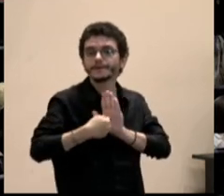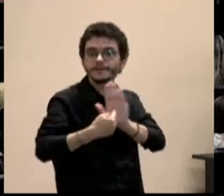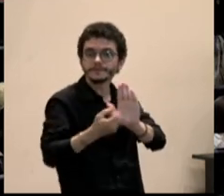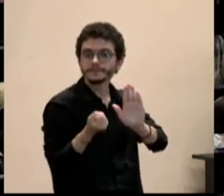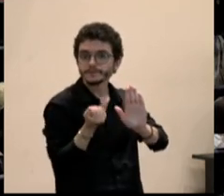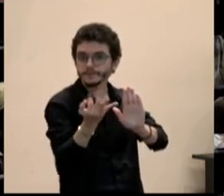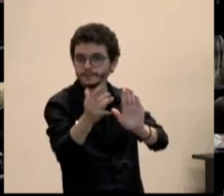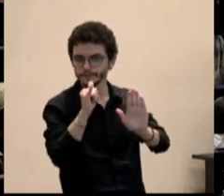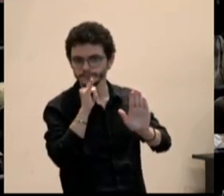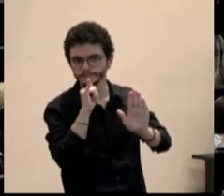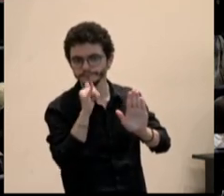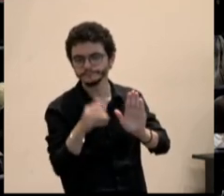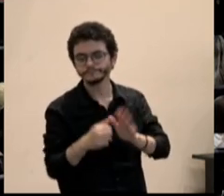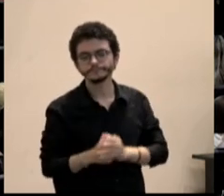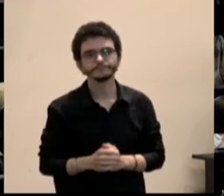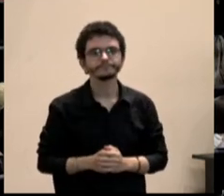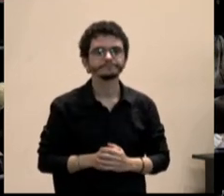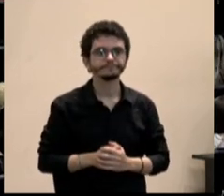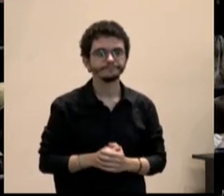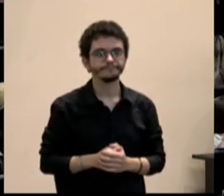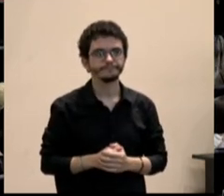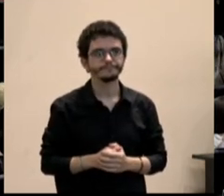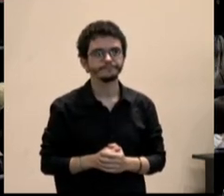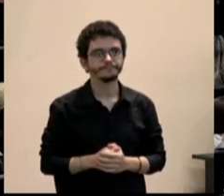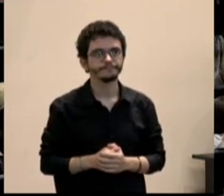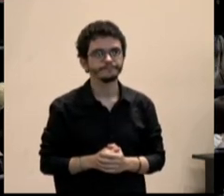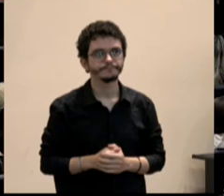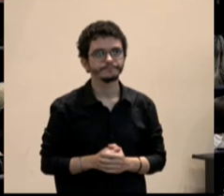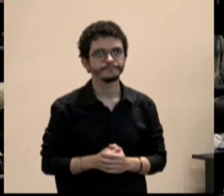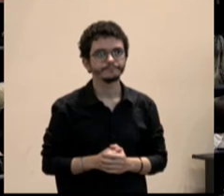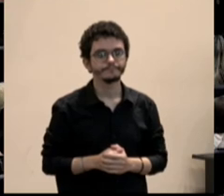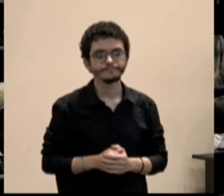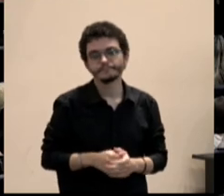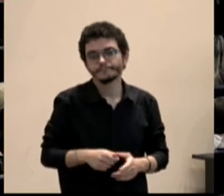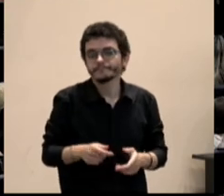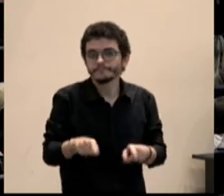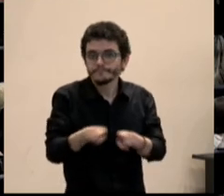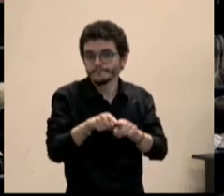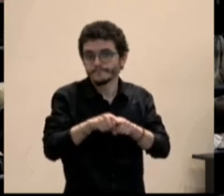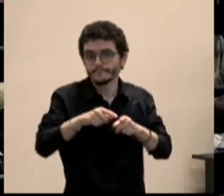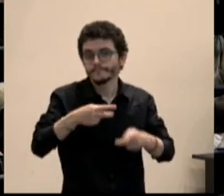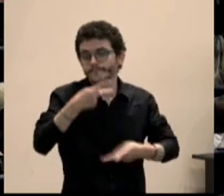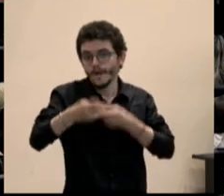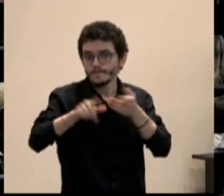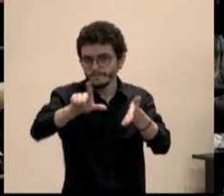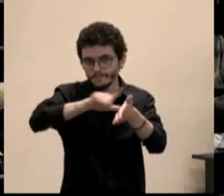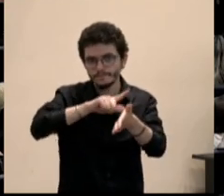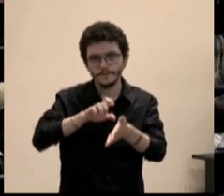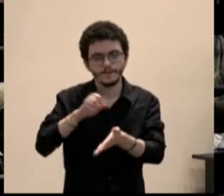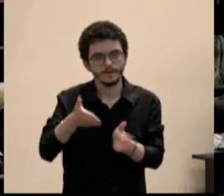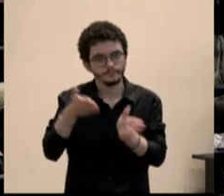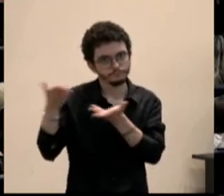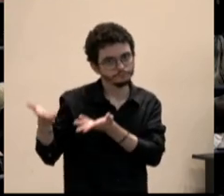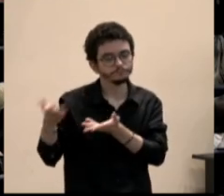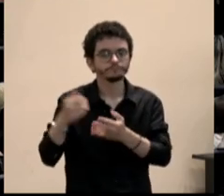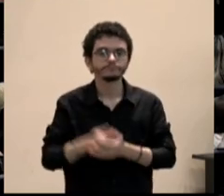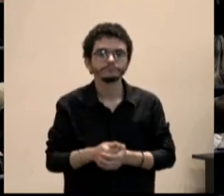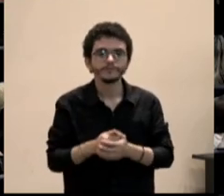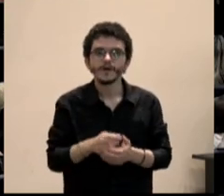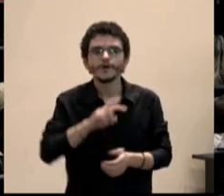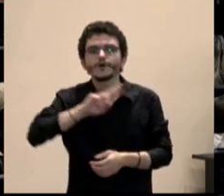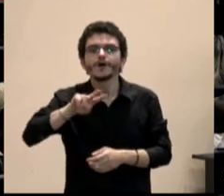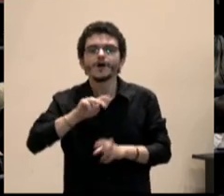alguns exemplos, como também foi mencionado aqui pelo Evandro, a respeito não de